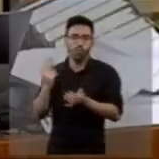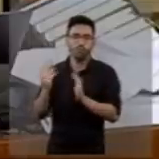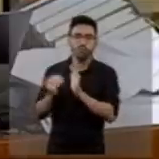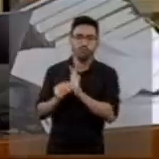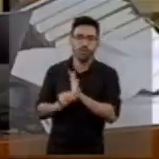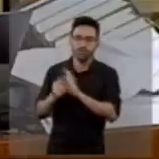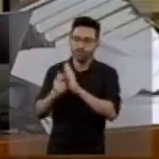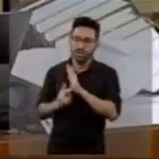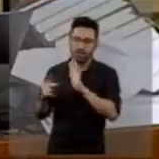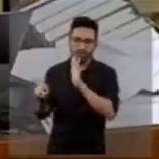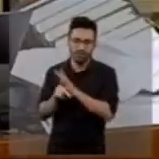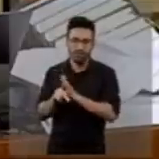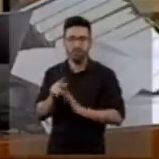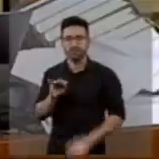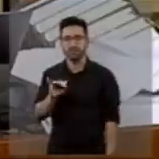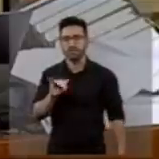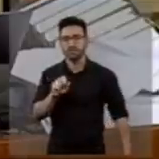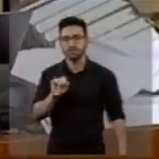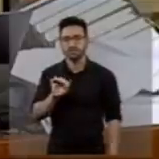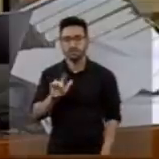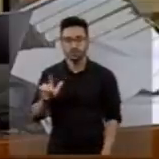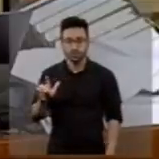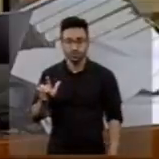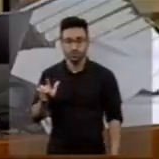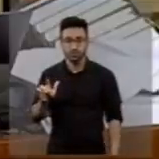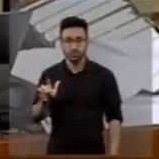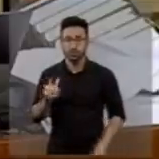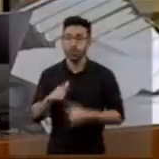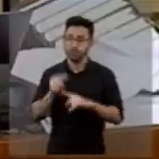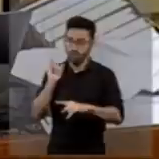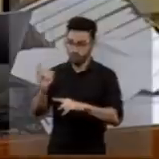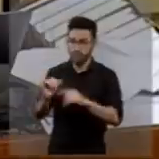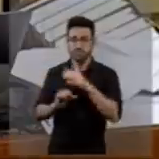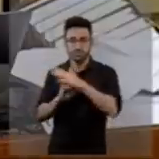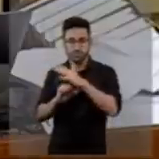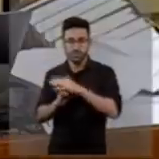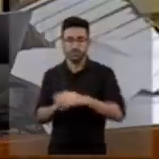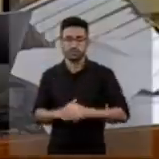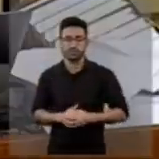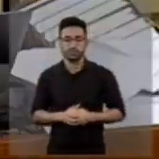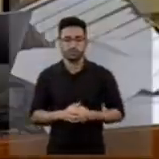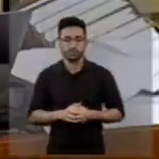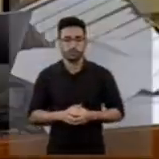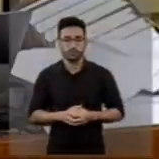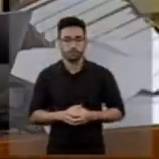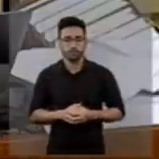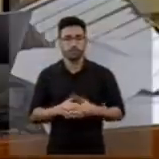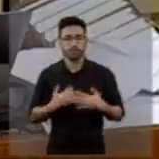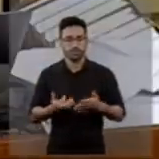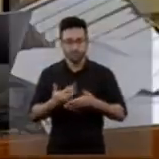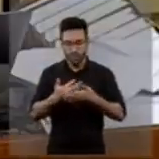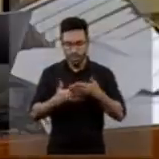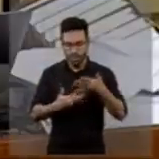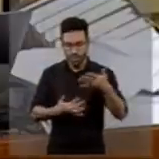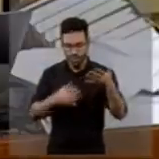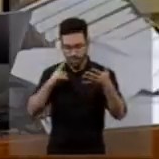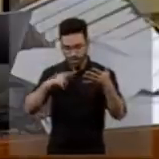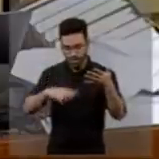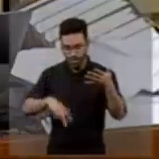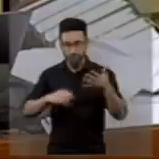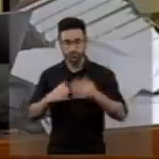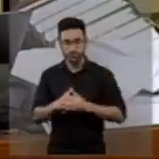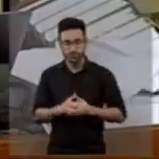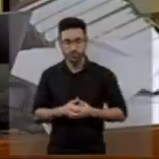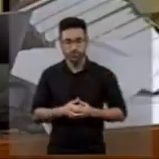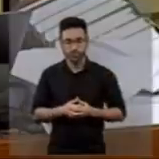situação fiscal, dando ciência dessa decisão à empresa. E assim vai, senhor presidente. E aí,